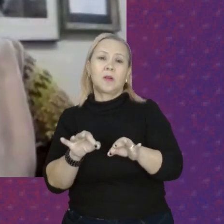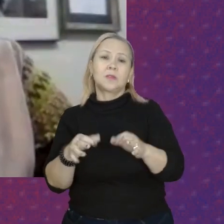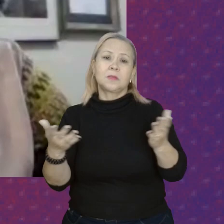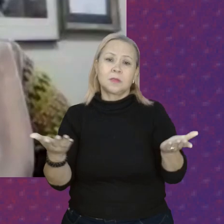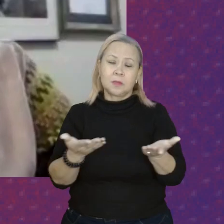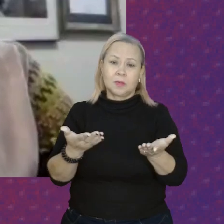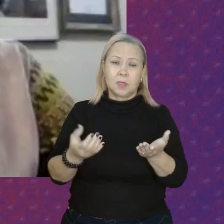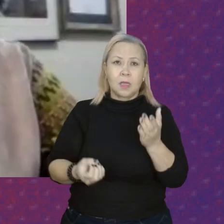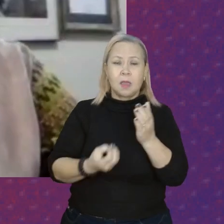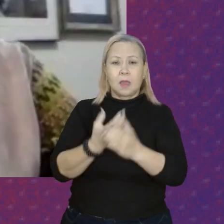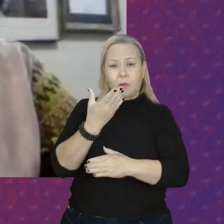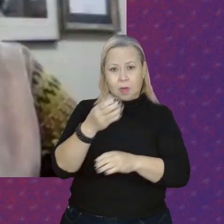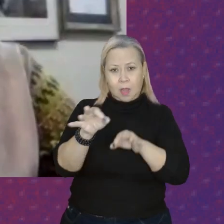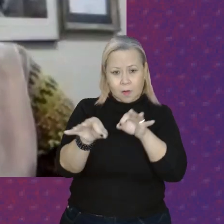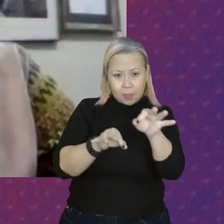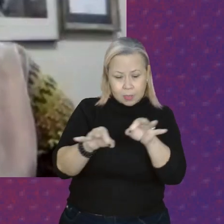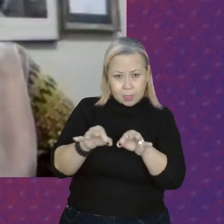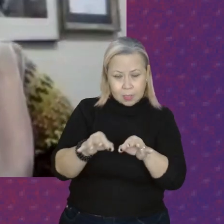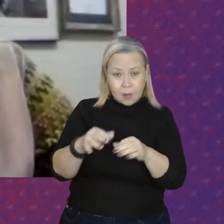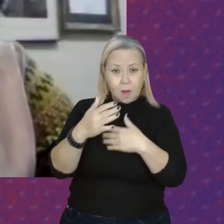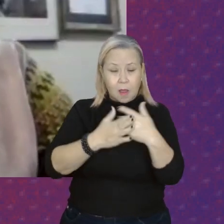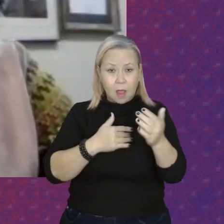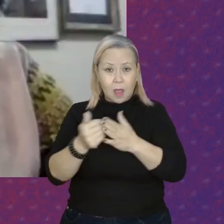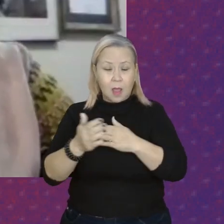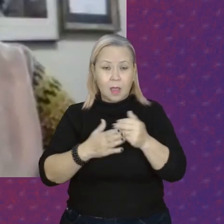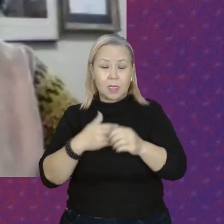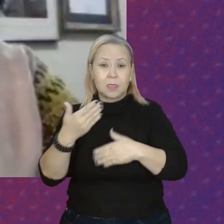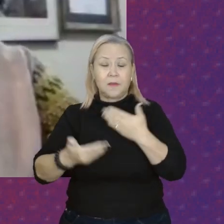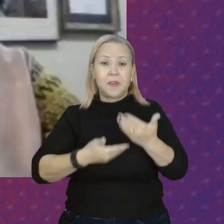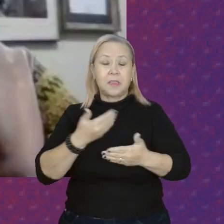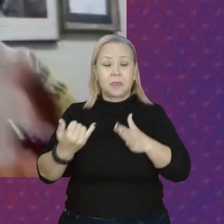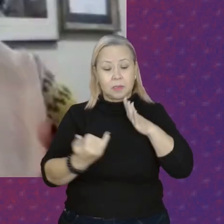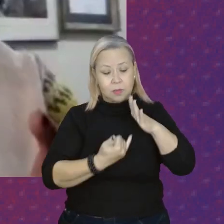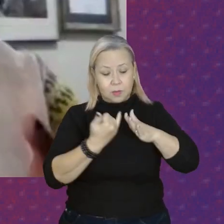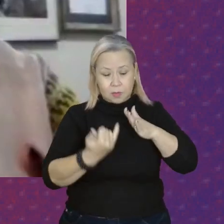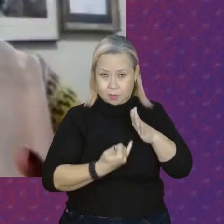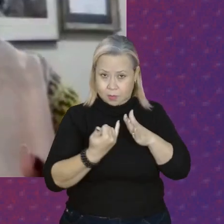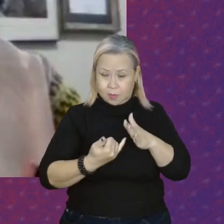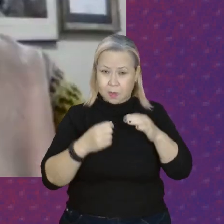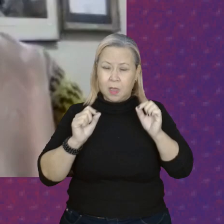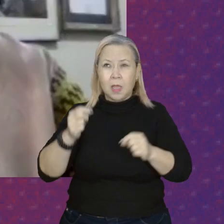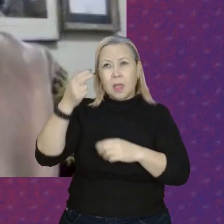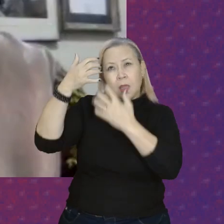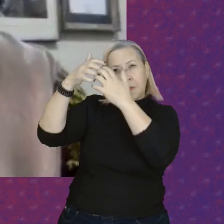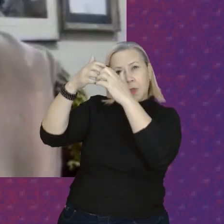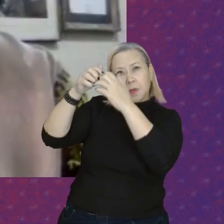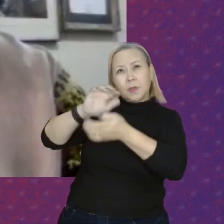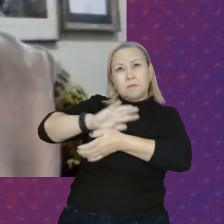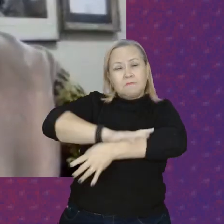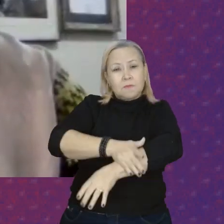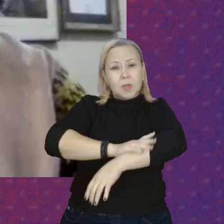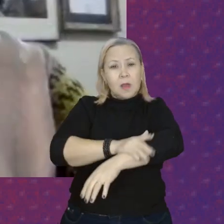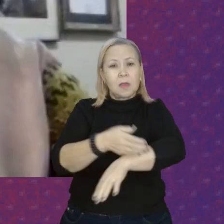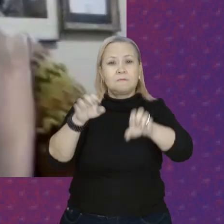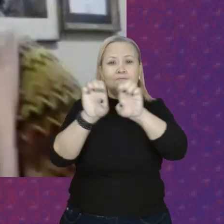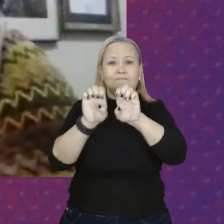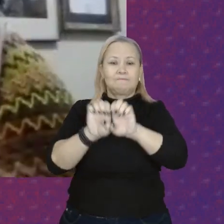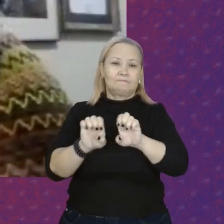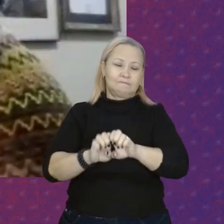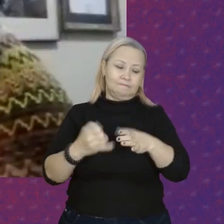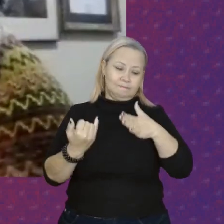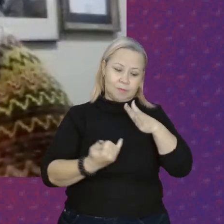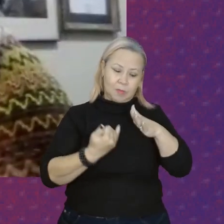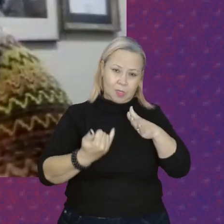criar mecanismo, ele age através das instituições, a gente pensa também no racismo institucional, né? E pensa